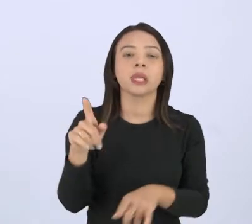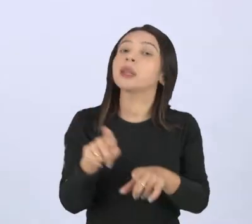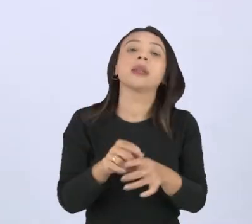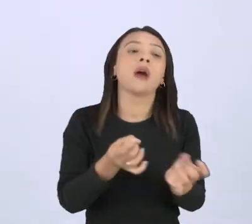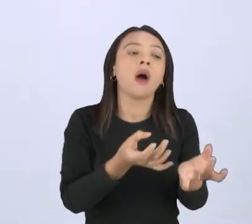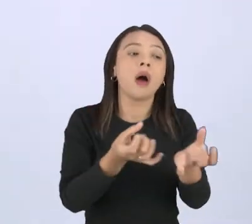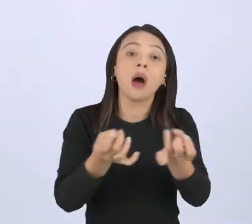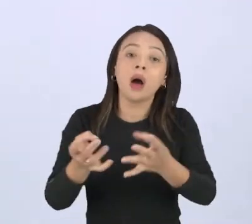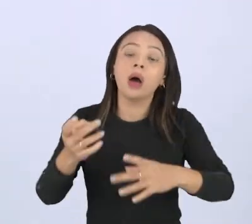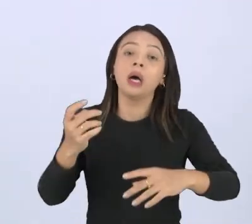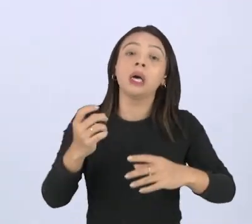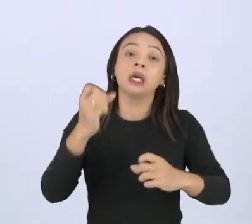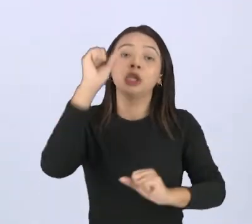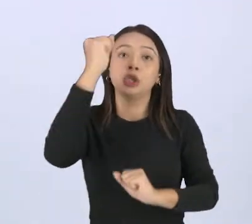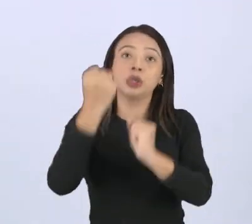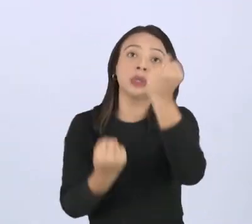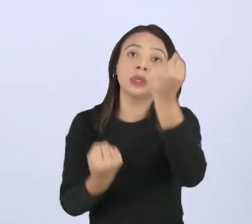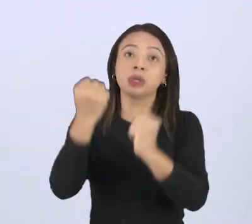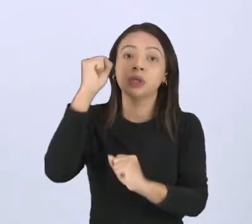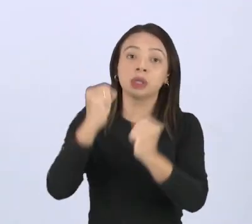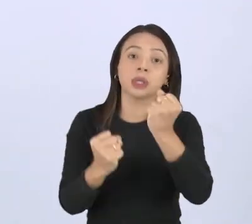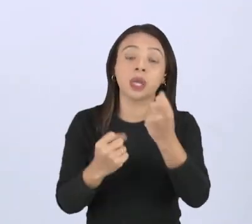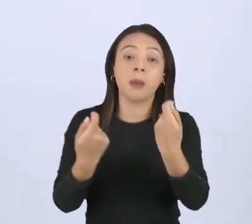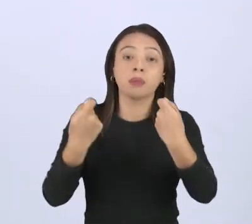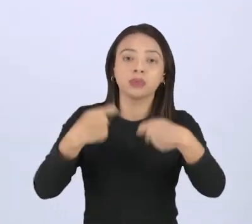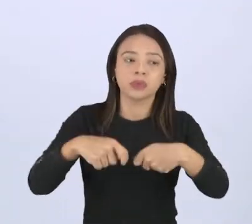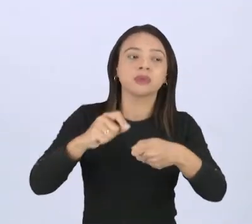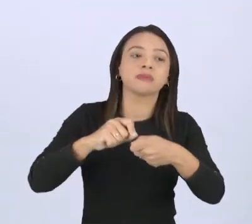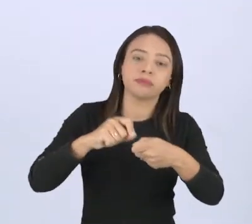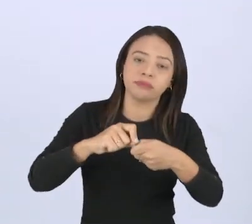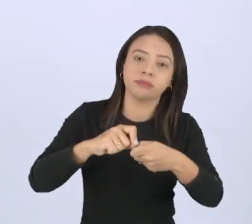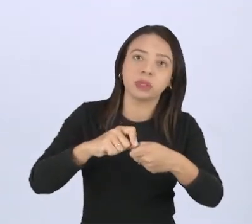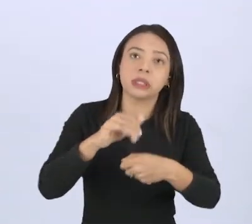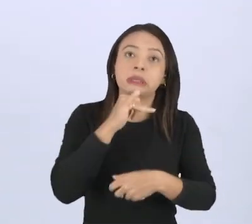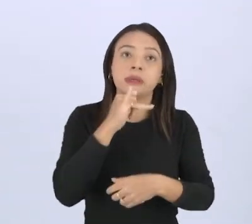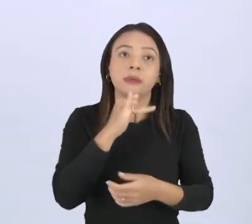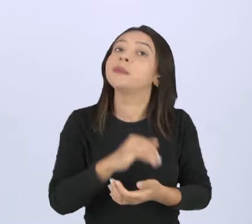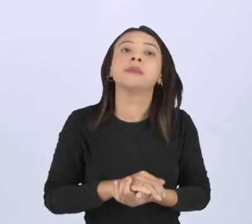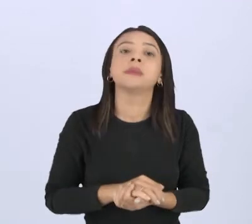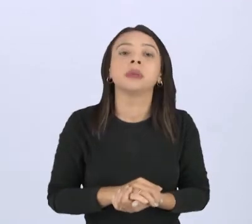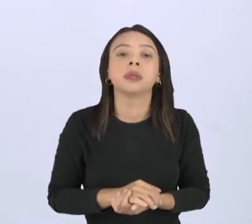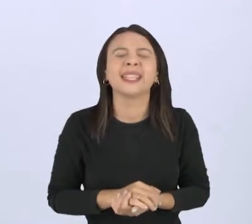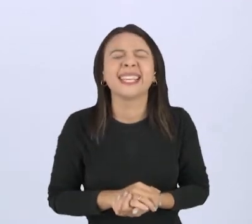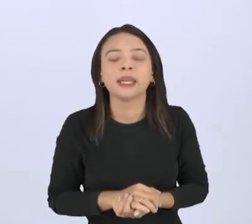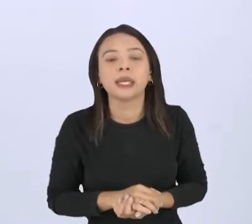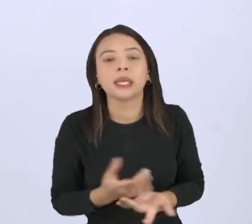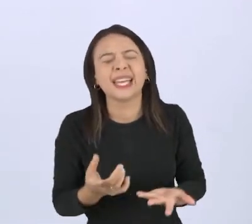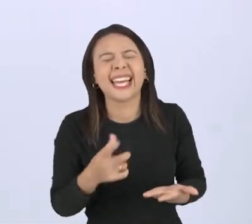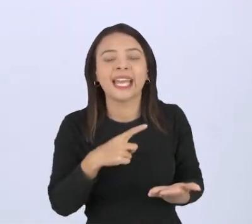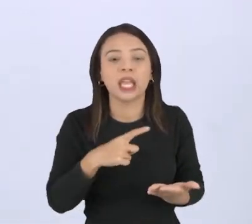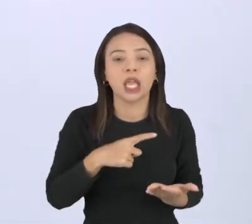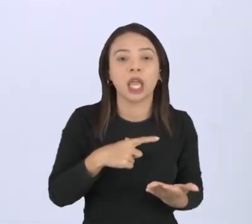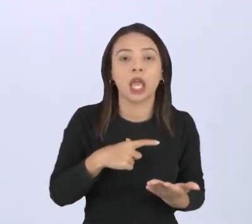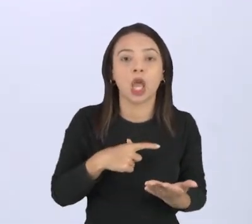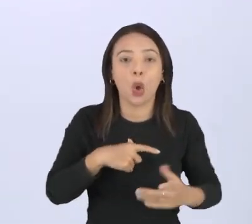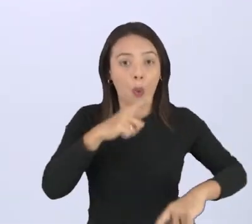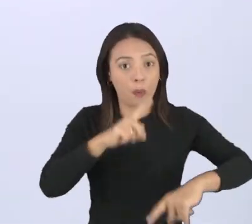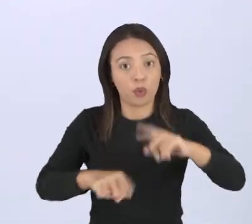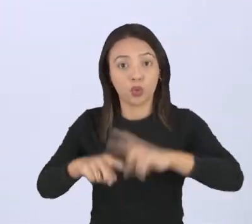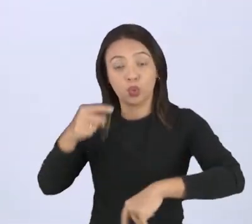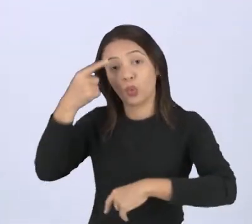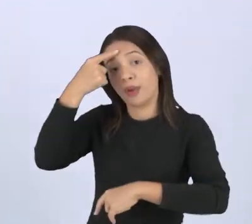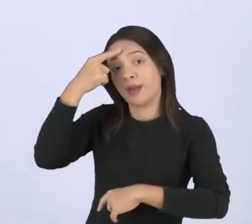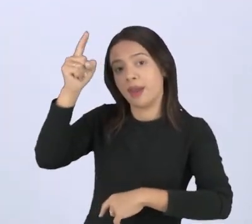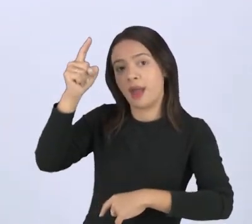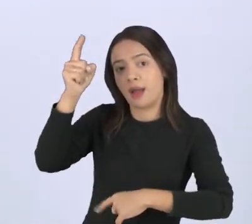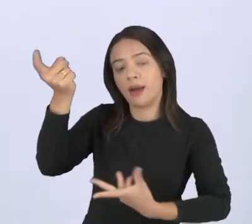produção, cada unidade produz determinado componente. Pode ser que um componente tenha um chip fabricado num país, pode ser que um